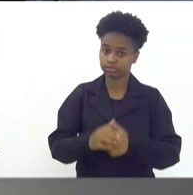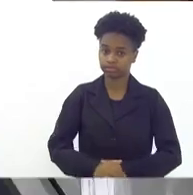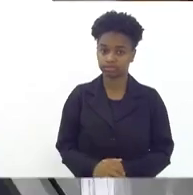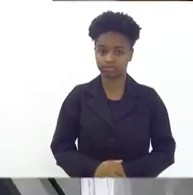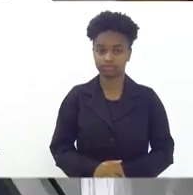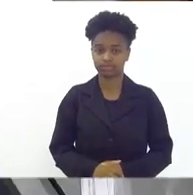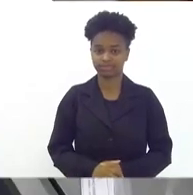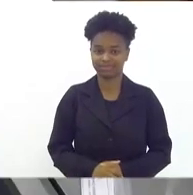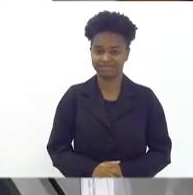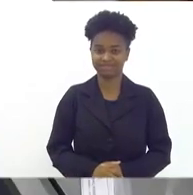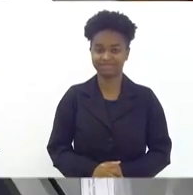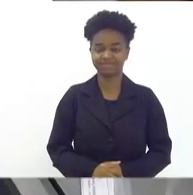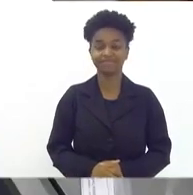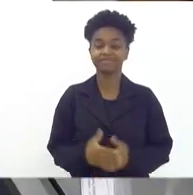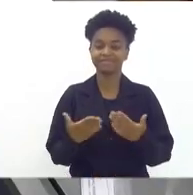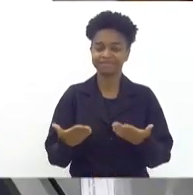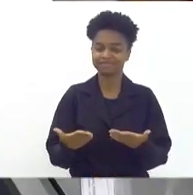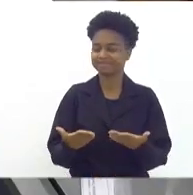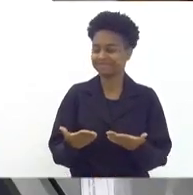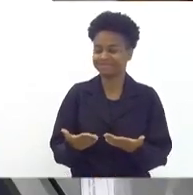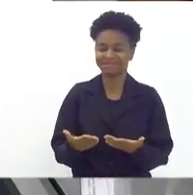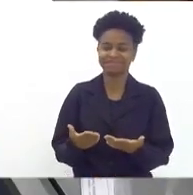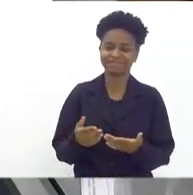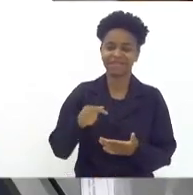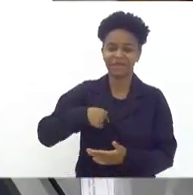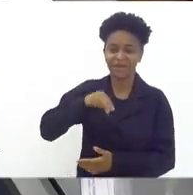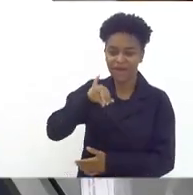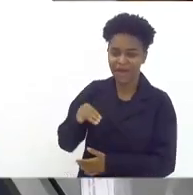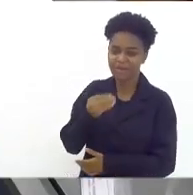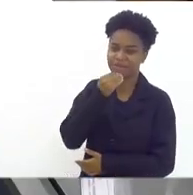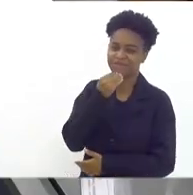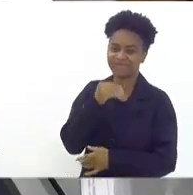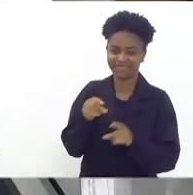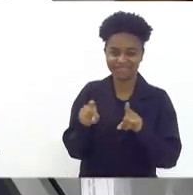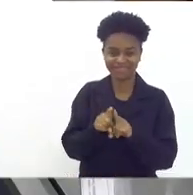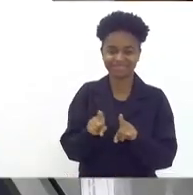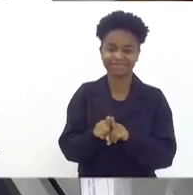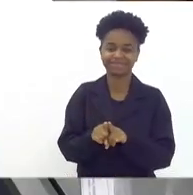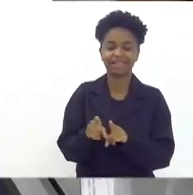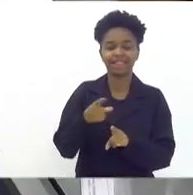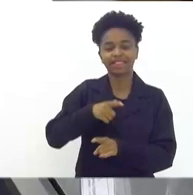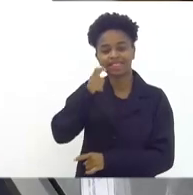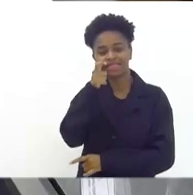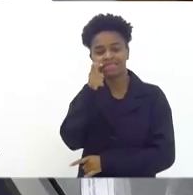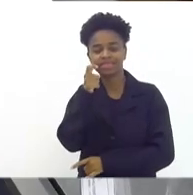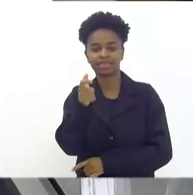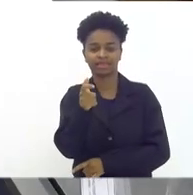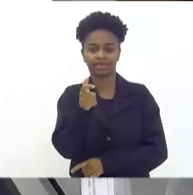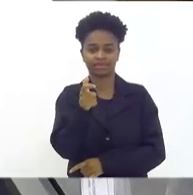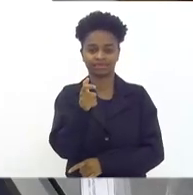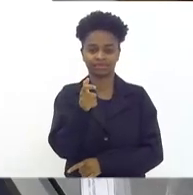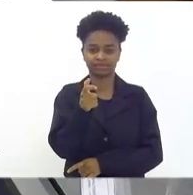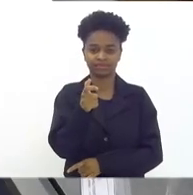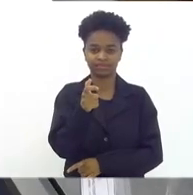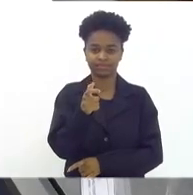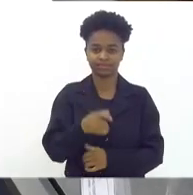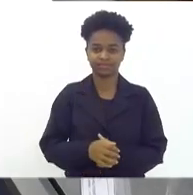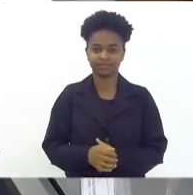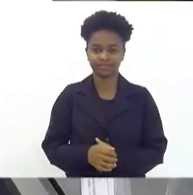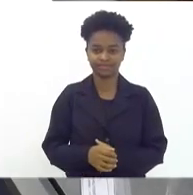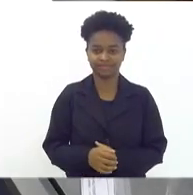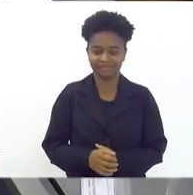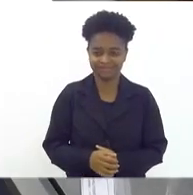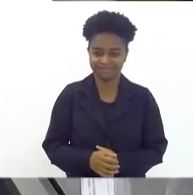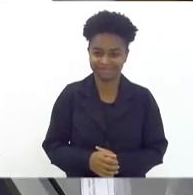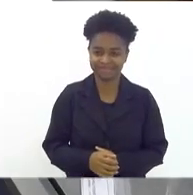só se o senhor me permite eu aproveito seu Antônio havendo interesse do Senhor em procurar a agência para verificar o